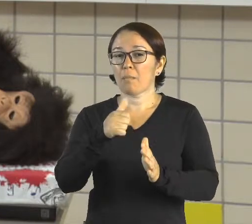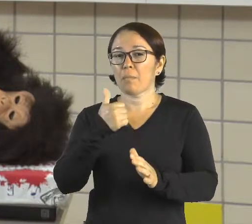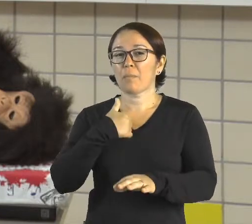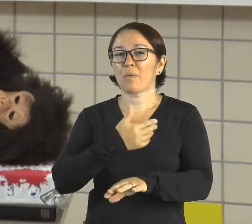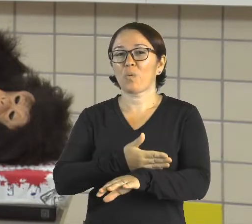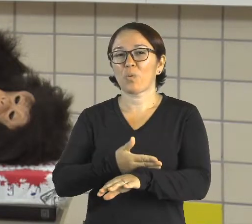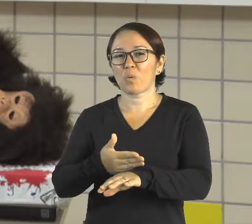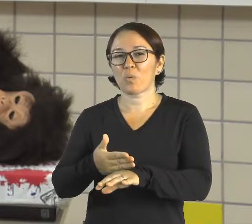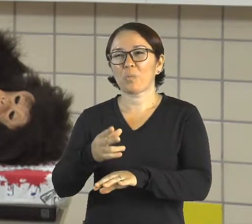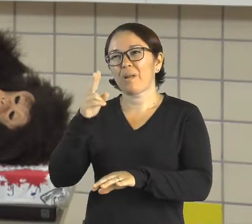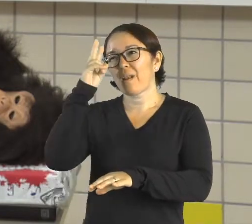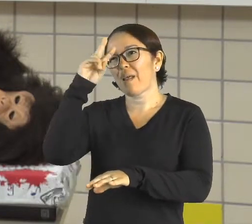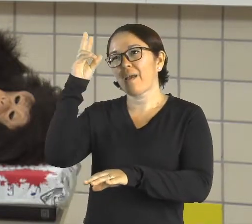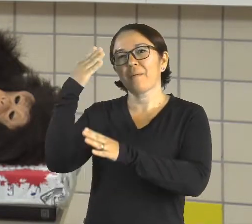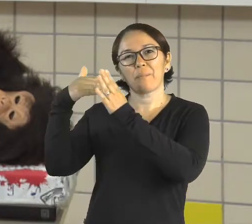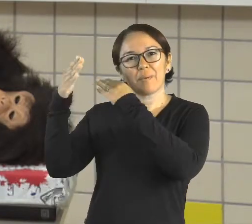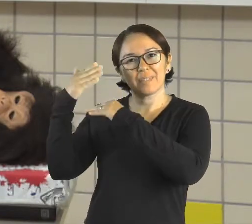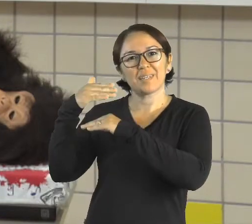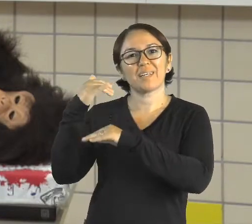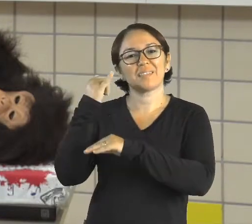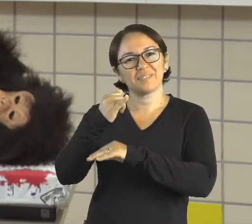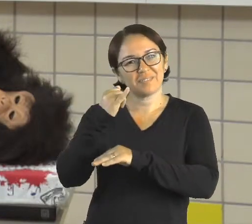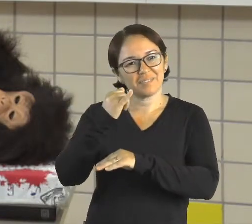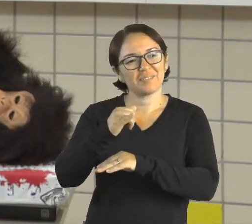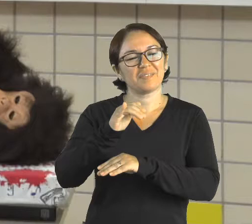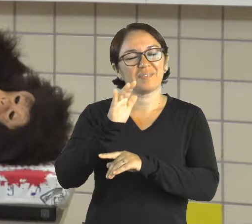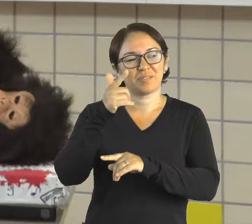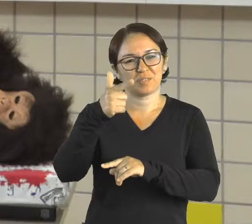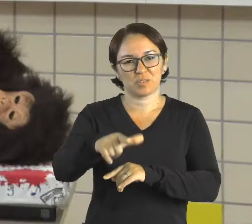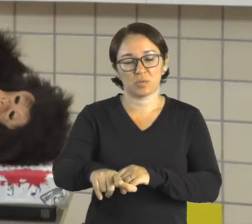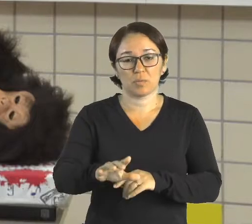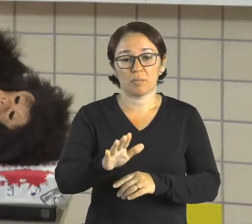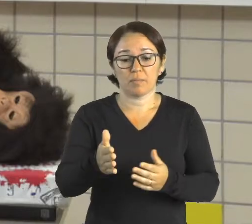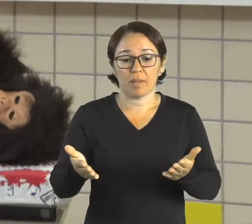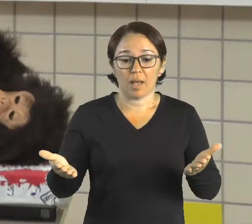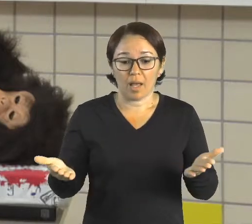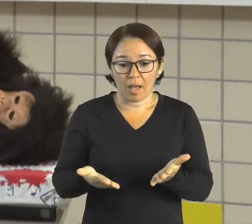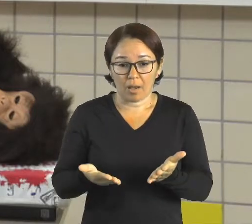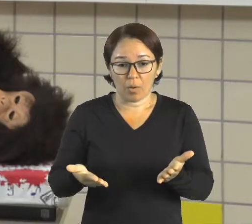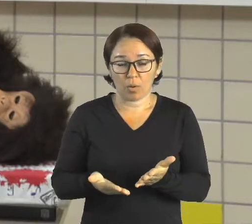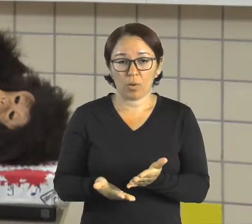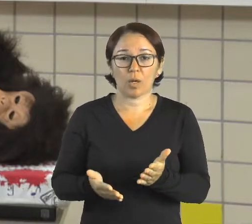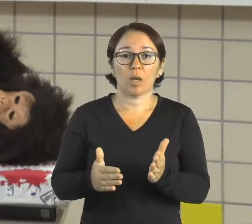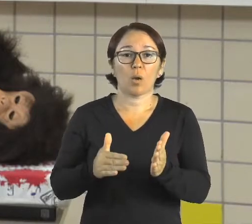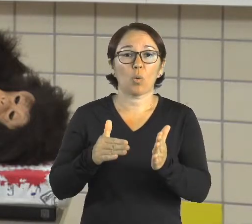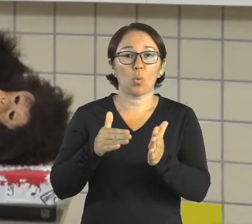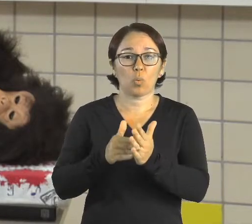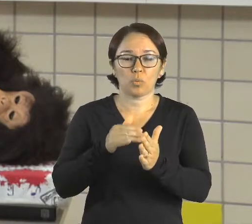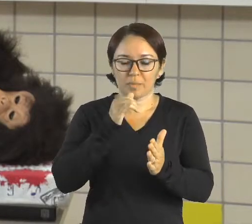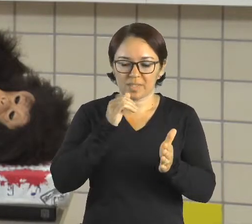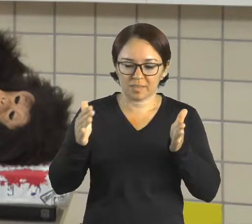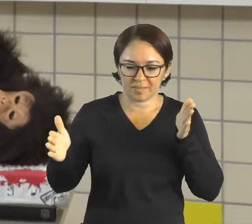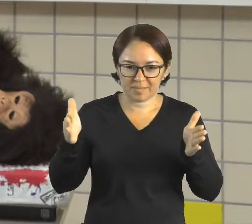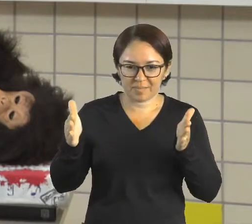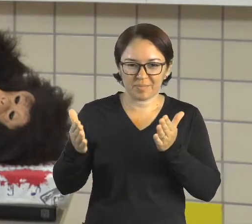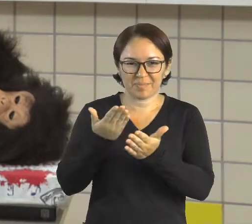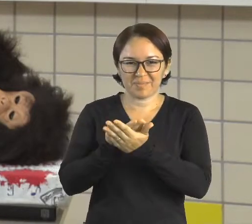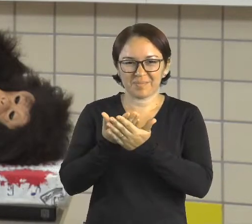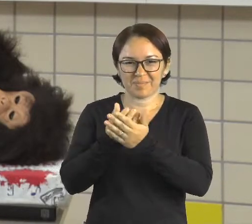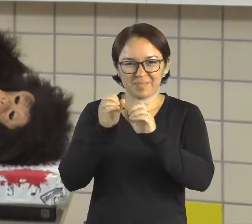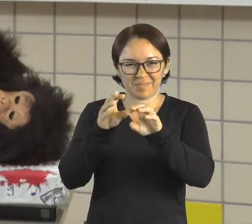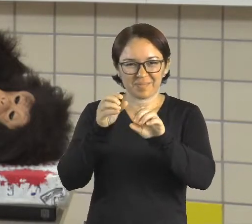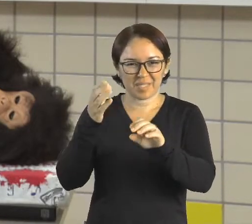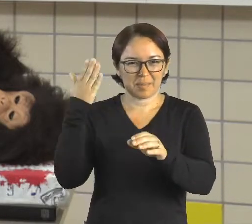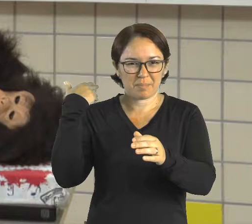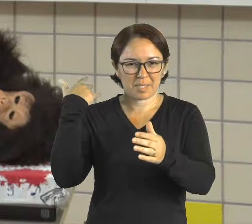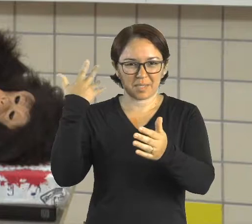a nossa última aula desse bloco, o que nós vamos fazer? O que a gente sempre faz? Uma revisãozinha primeiro, vamos dividir a nossa aula de